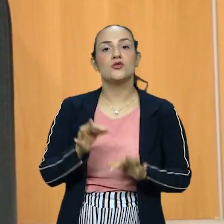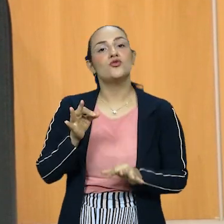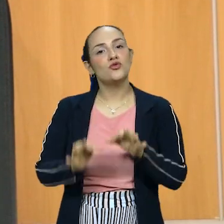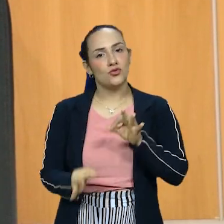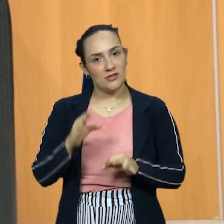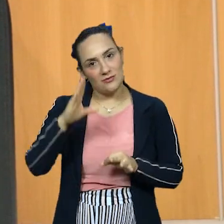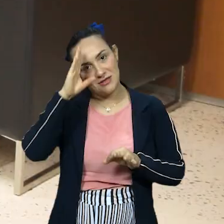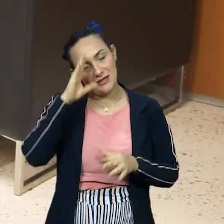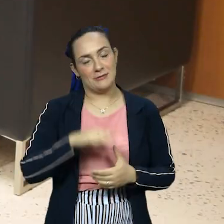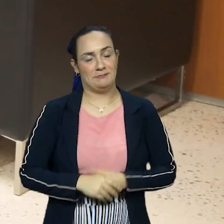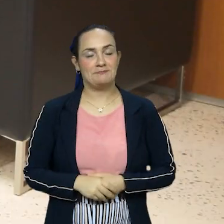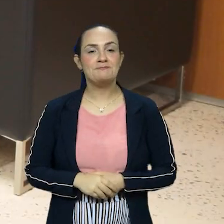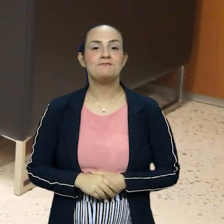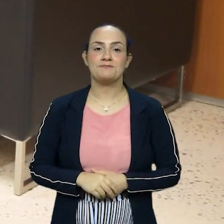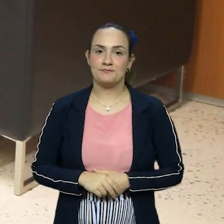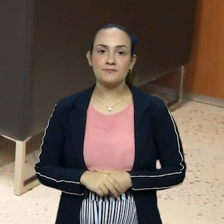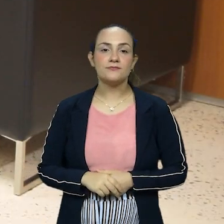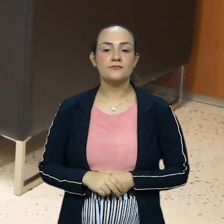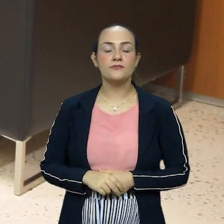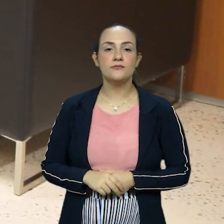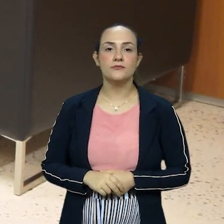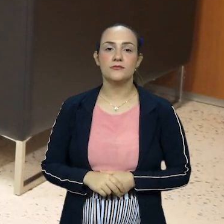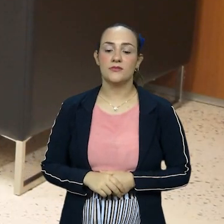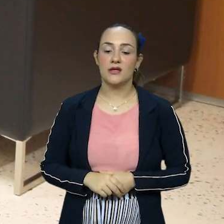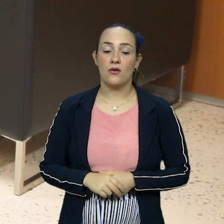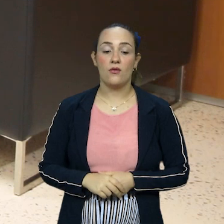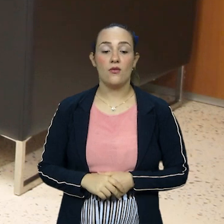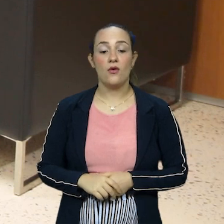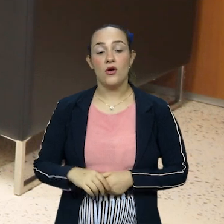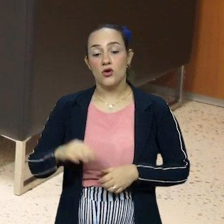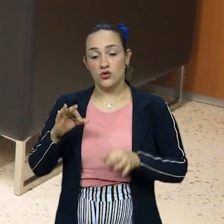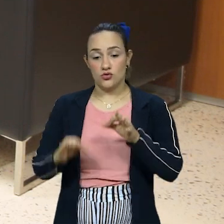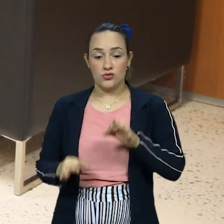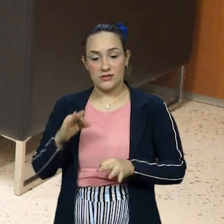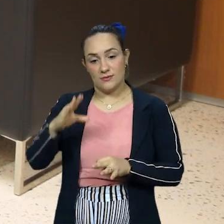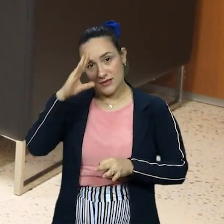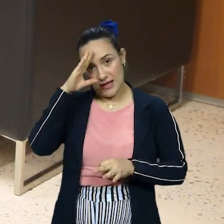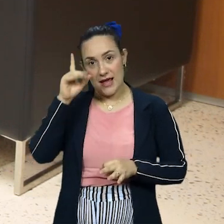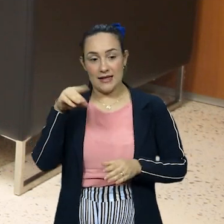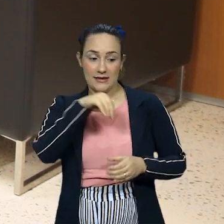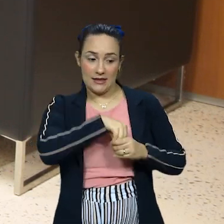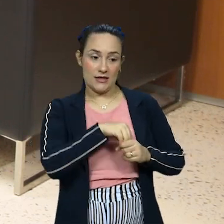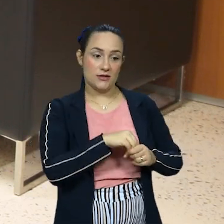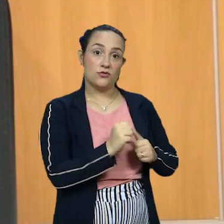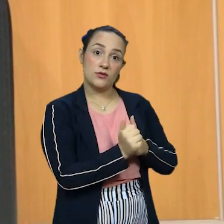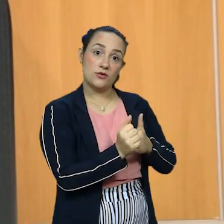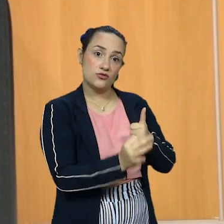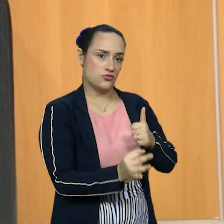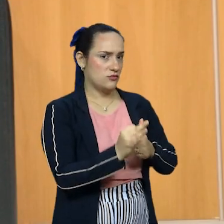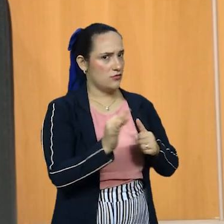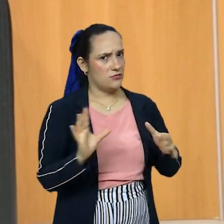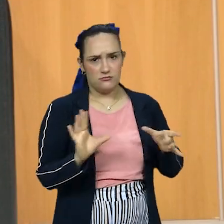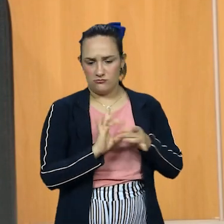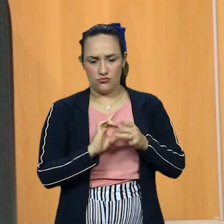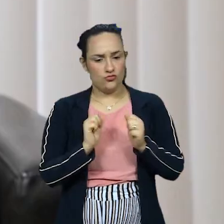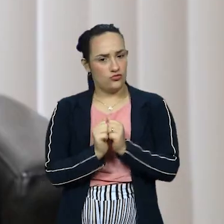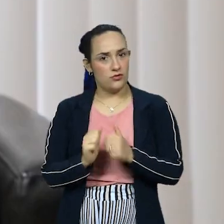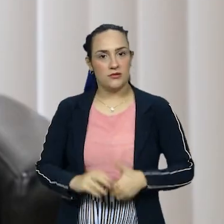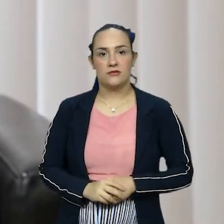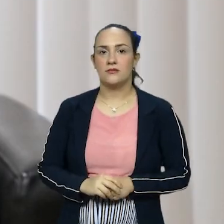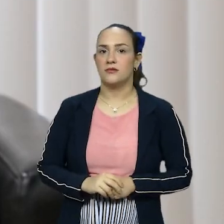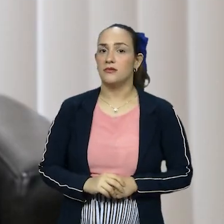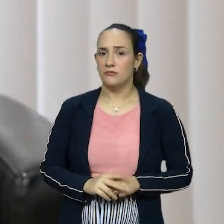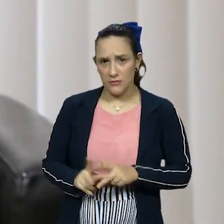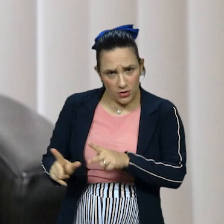do Poder Judiciário. Então, a Justiça Militar é um órgão do Poder Judiciário do Estado do Mato Grosso do Sul desde o seu nascedouro.